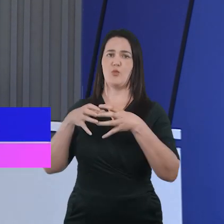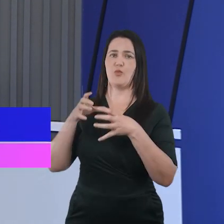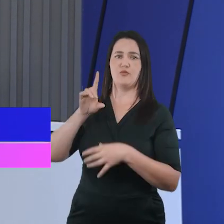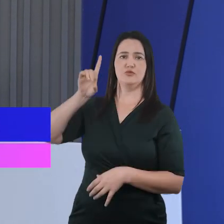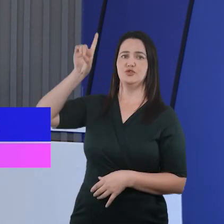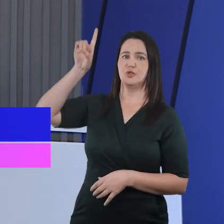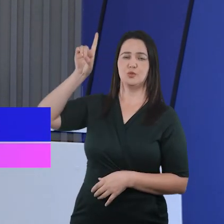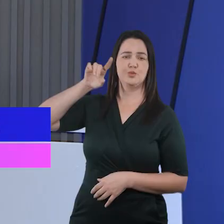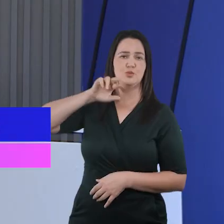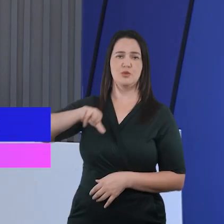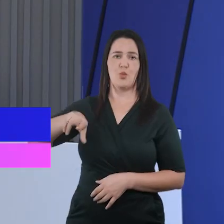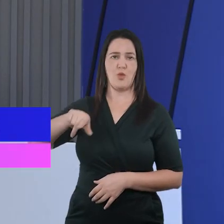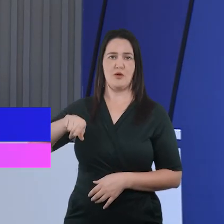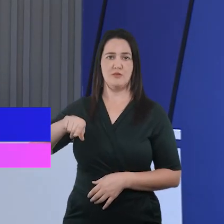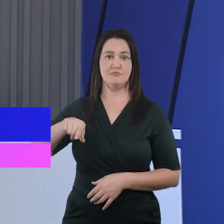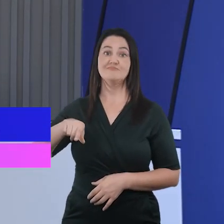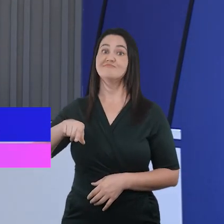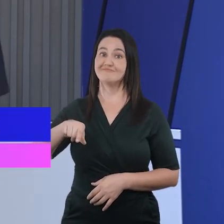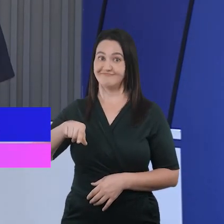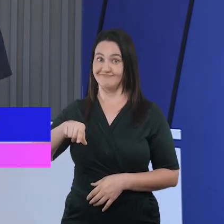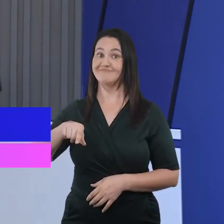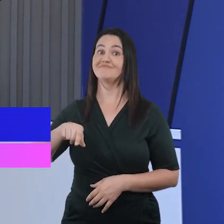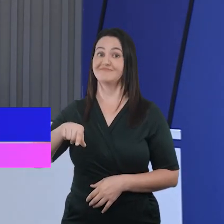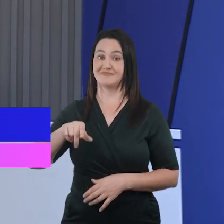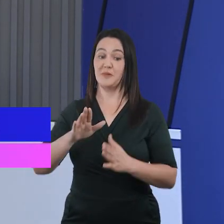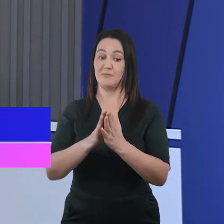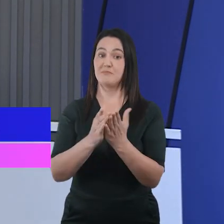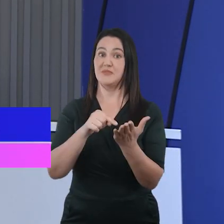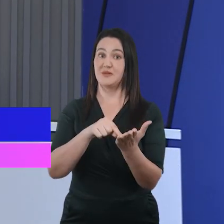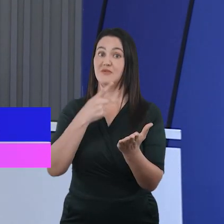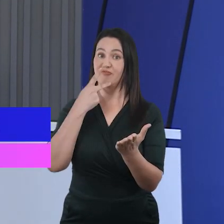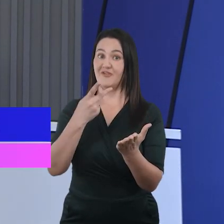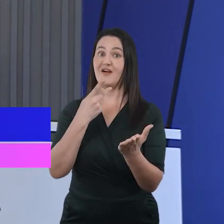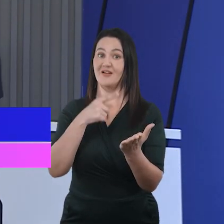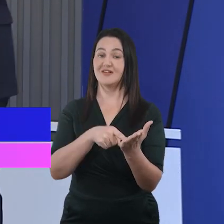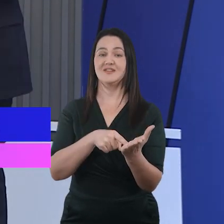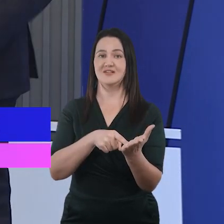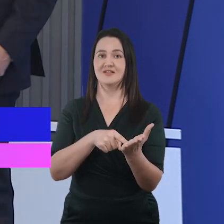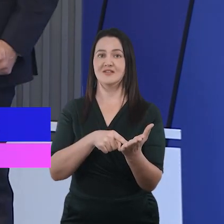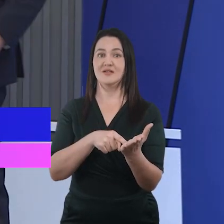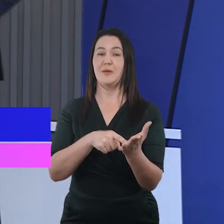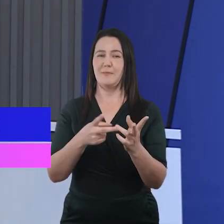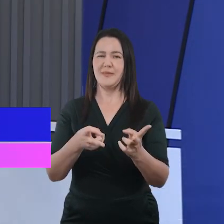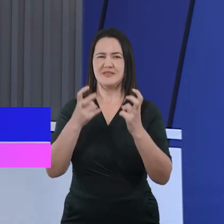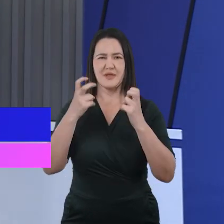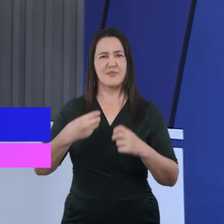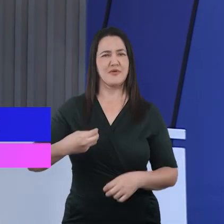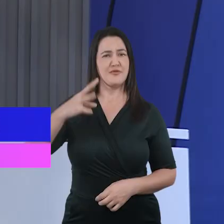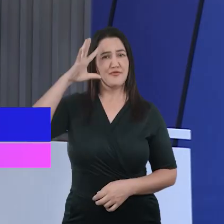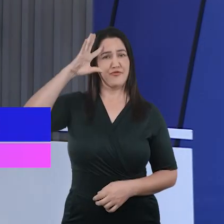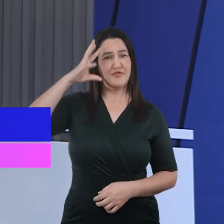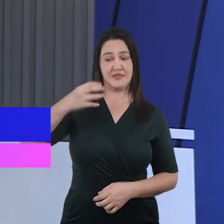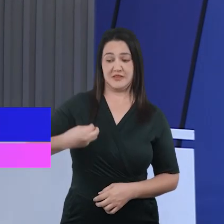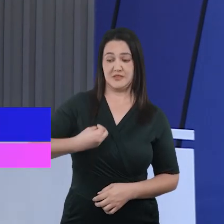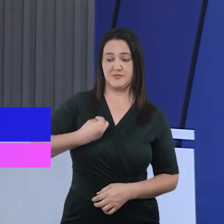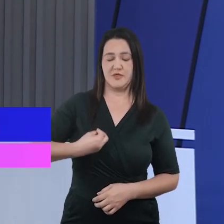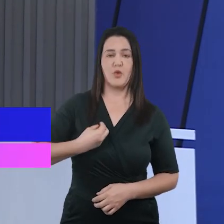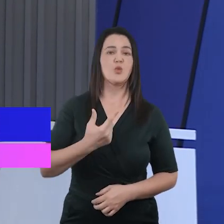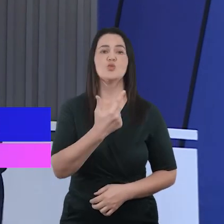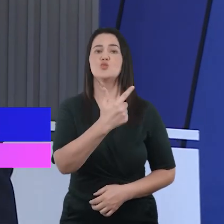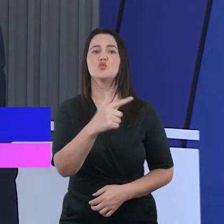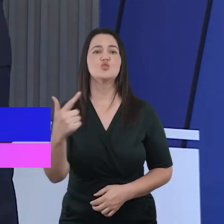aqui. Não é o povo do Senhor que está sendo estabelecido na palavra. Perceba que na vida